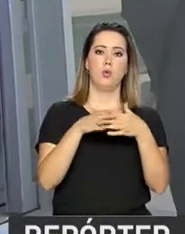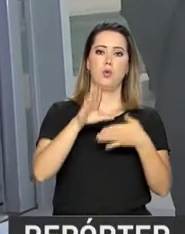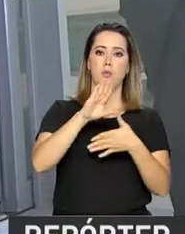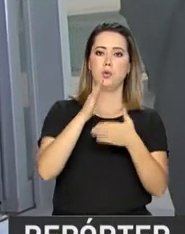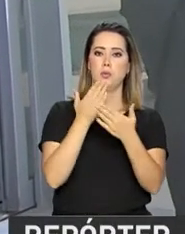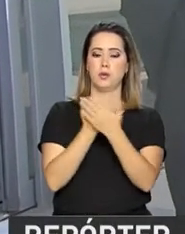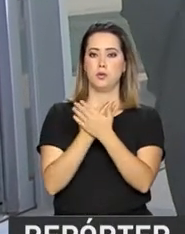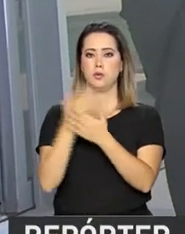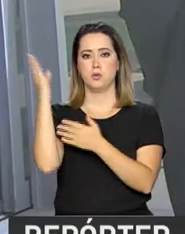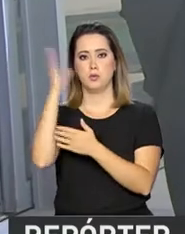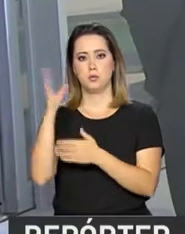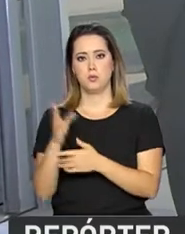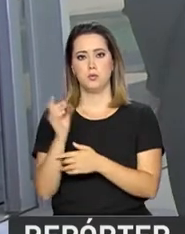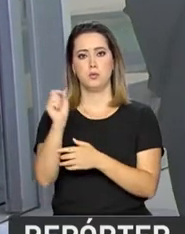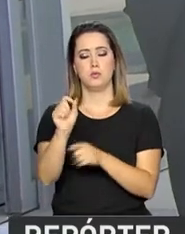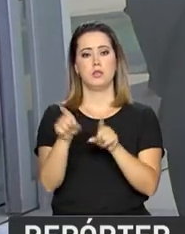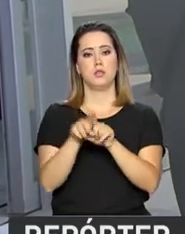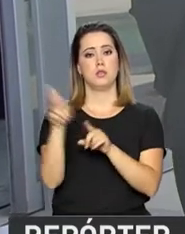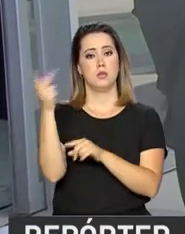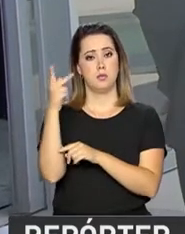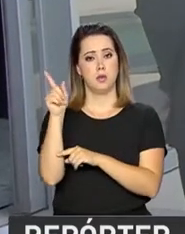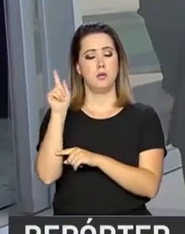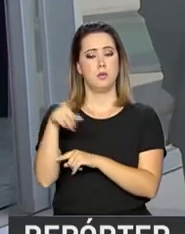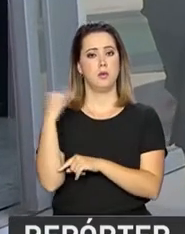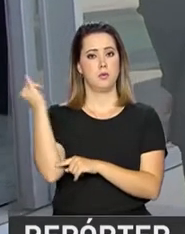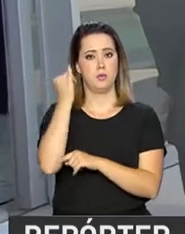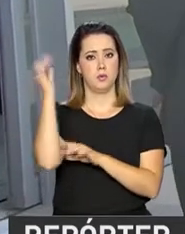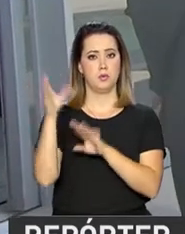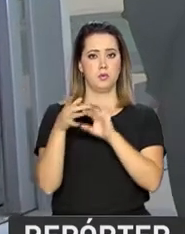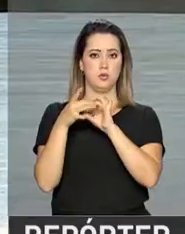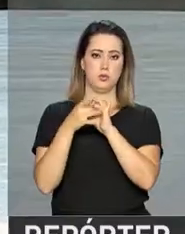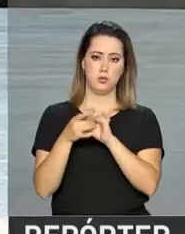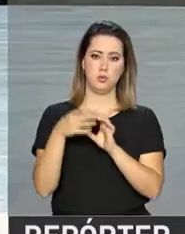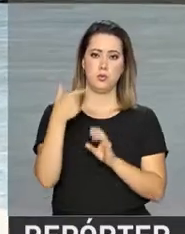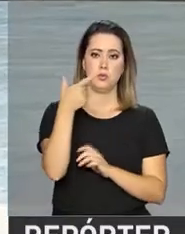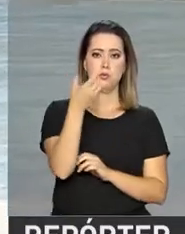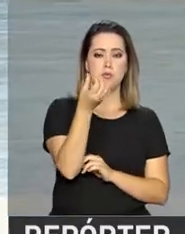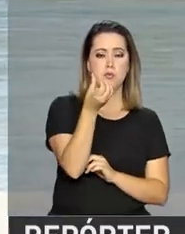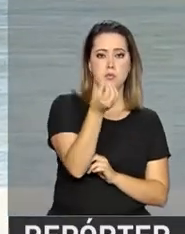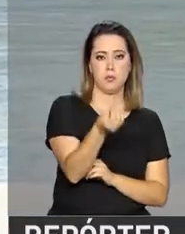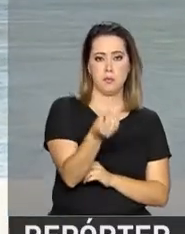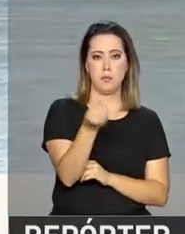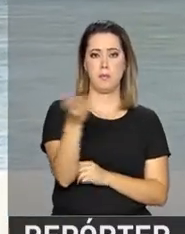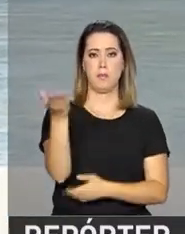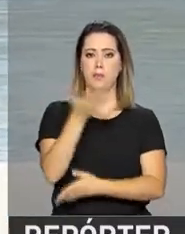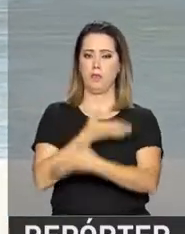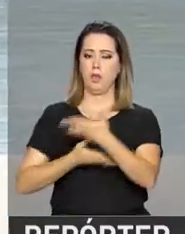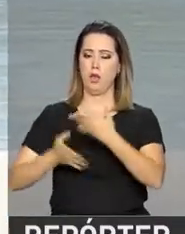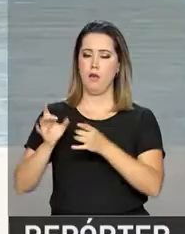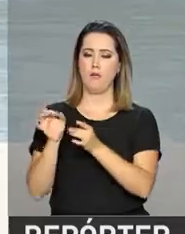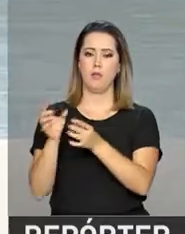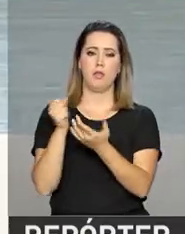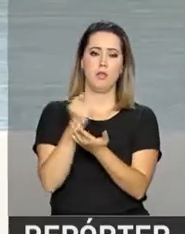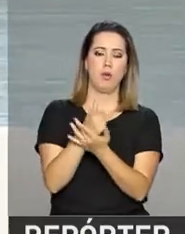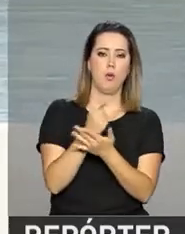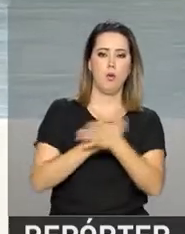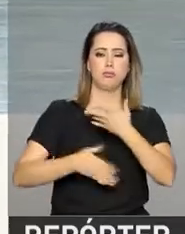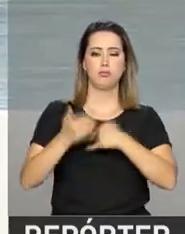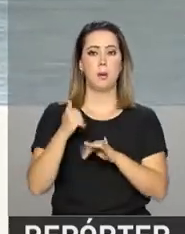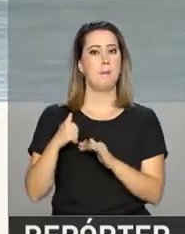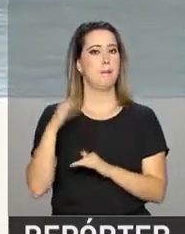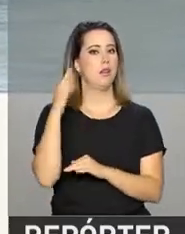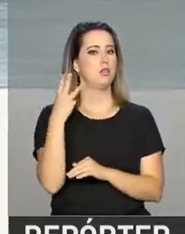Brasil e Paraguai, são importantes parceiros comerciais. Em 2016, o intercâmbio entre os dois países chegou a